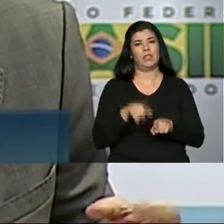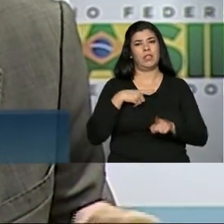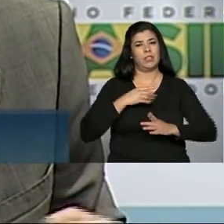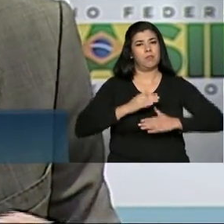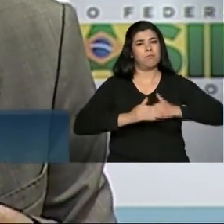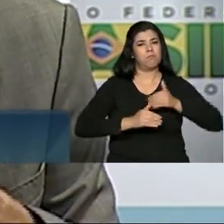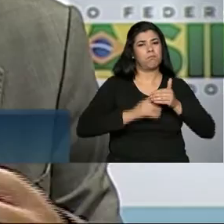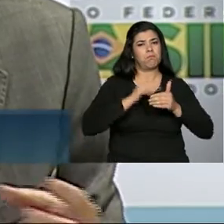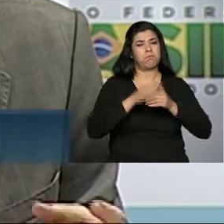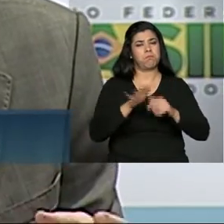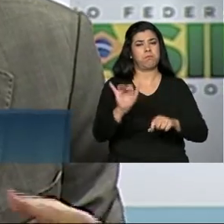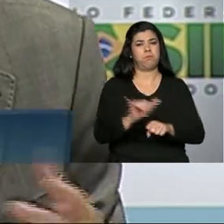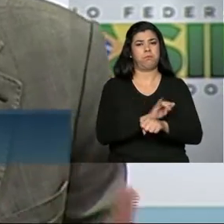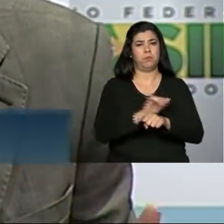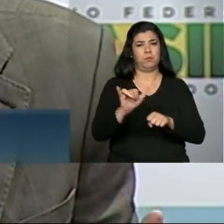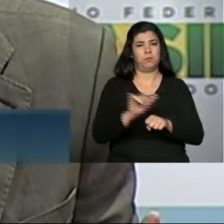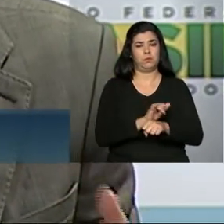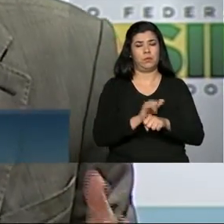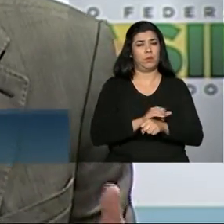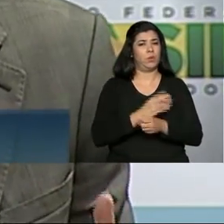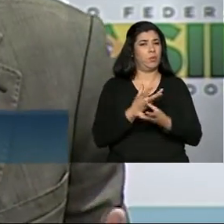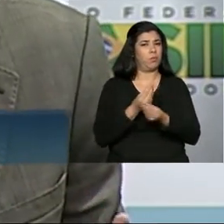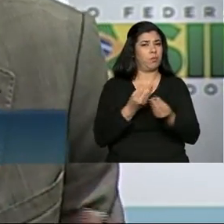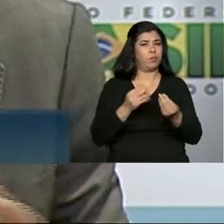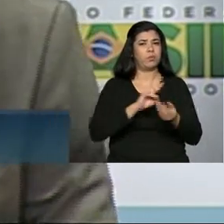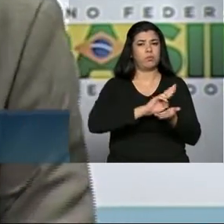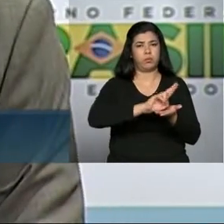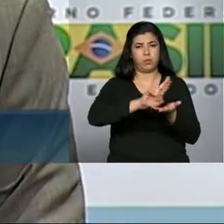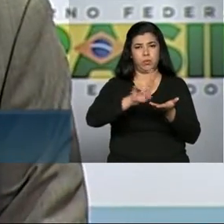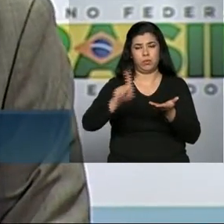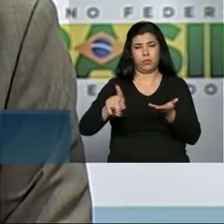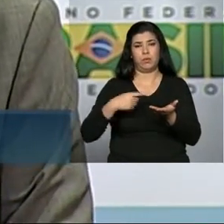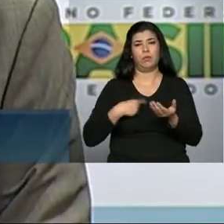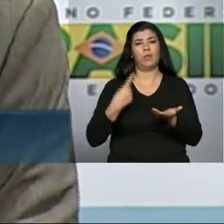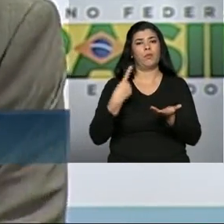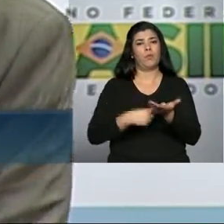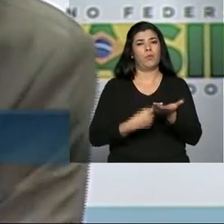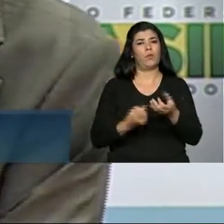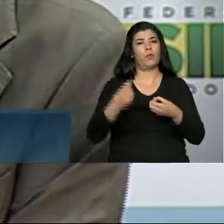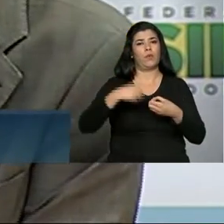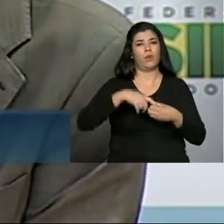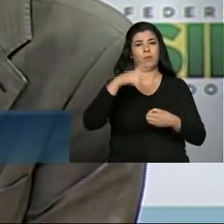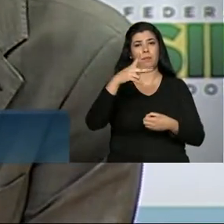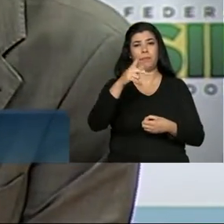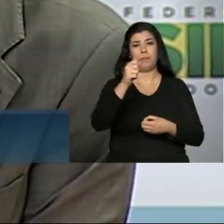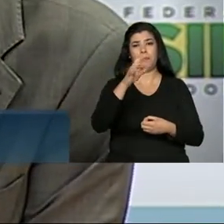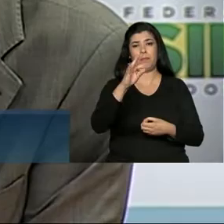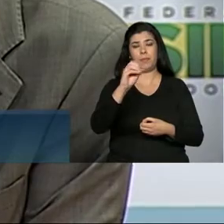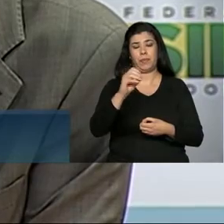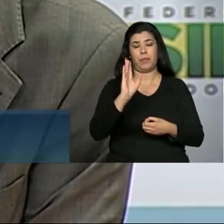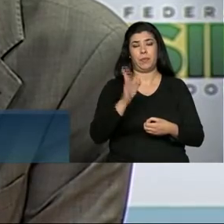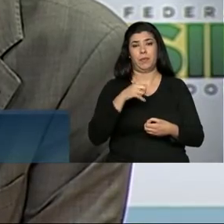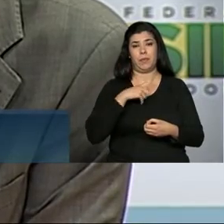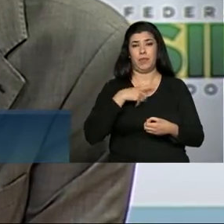desencadear estratégias múltiplas como essa, a pactuação que nós estamos fazendo com sucesso com a indústria